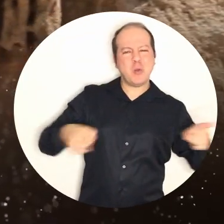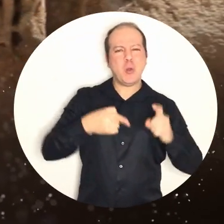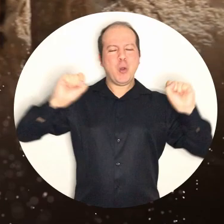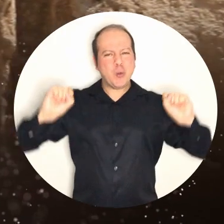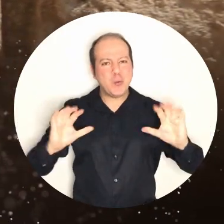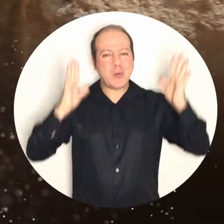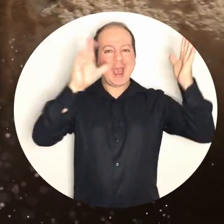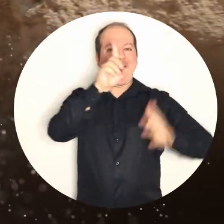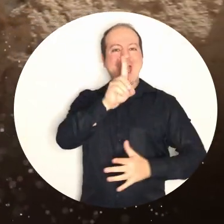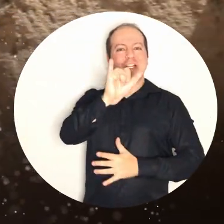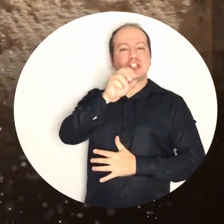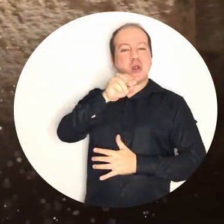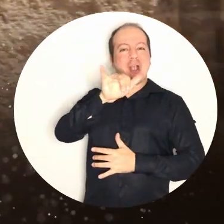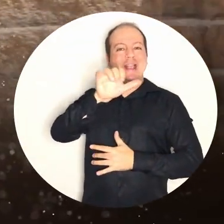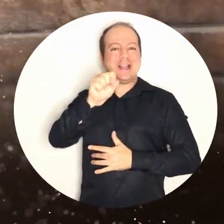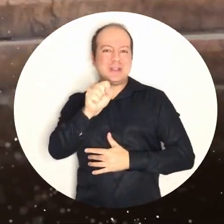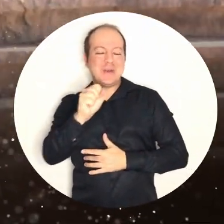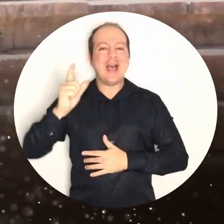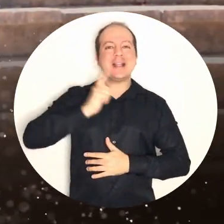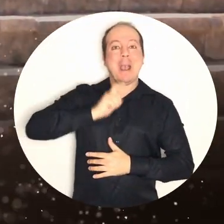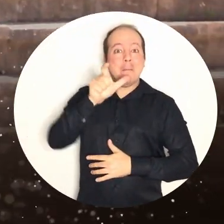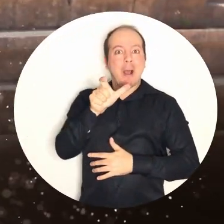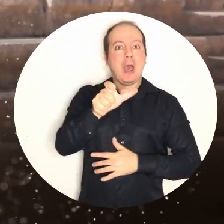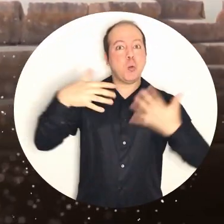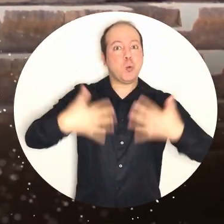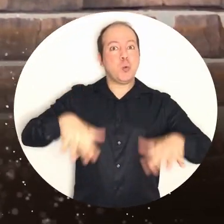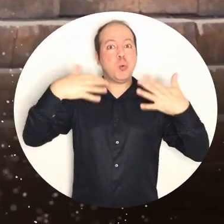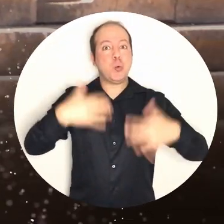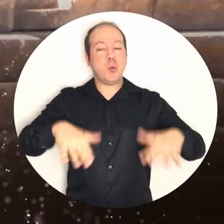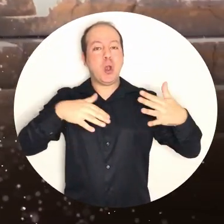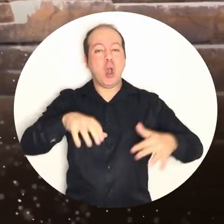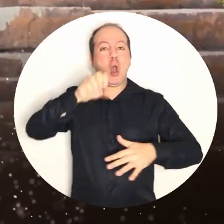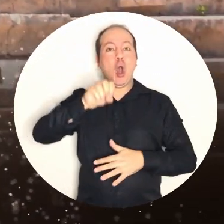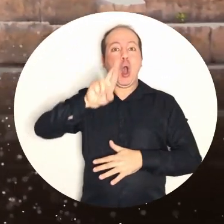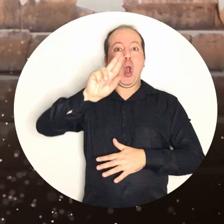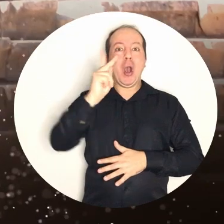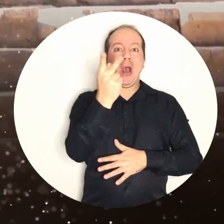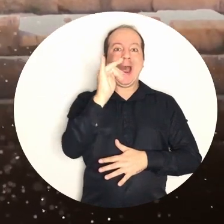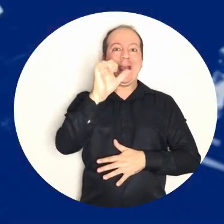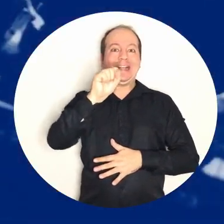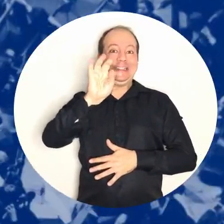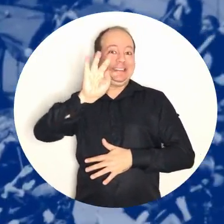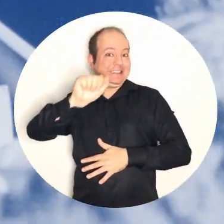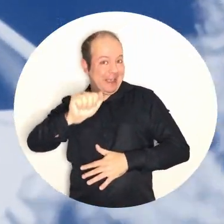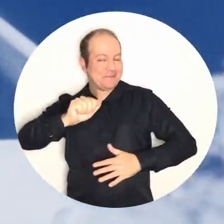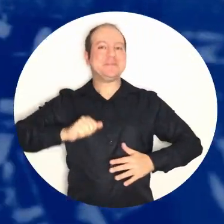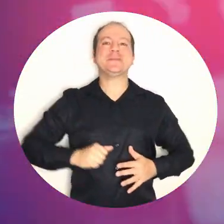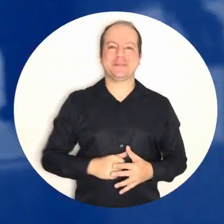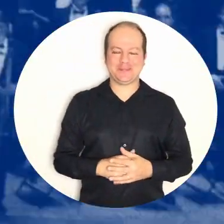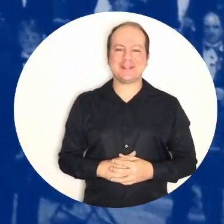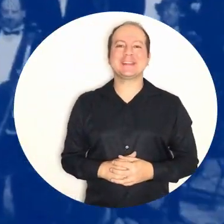muita celebração a Dionísio, que nasceu essa palavrinha mágica, orquestra.